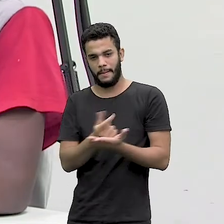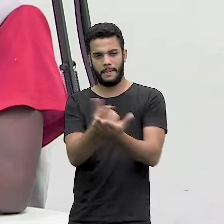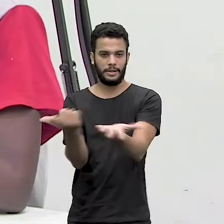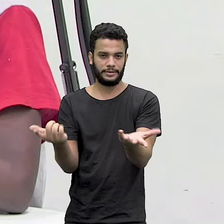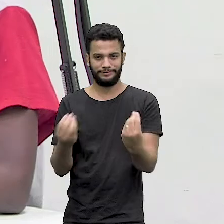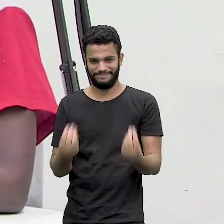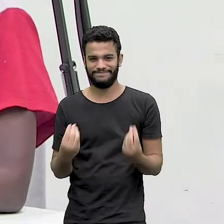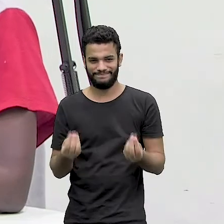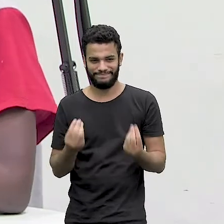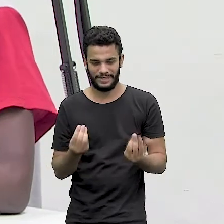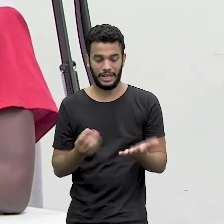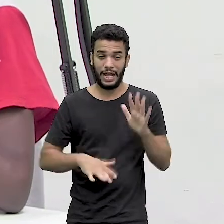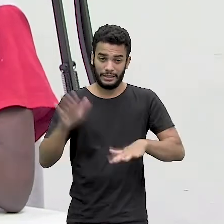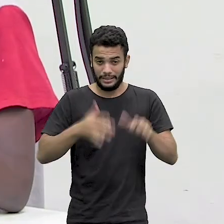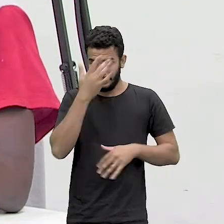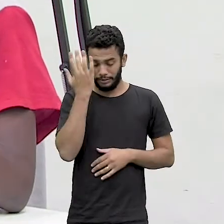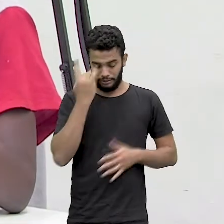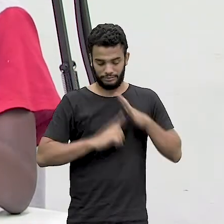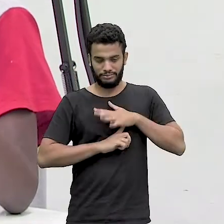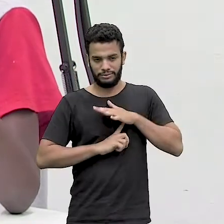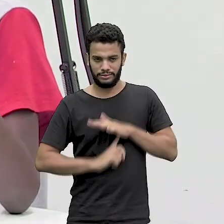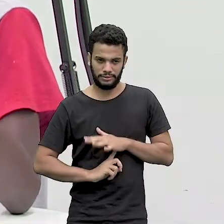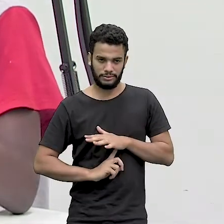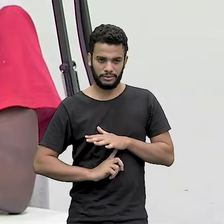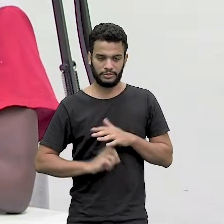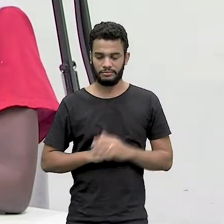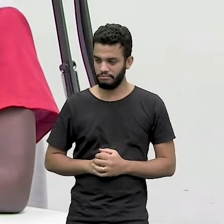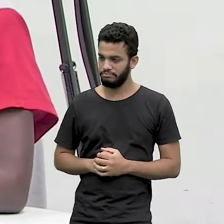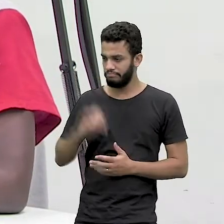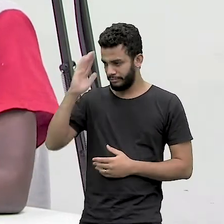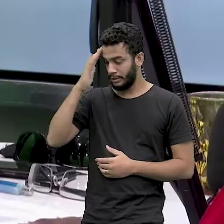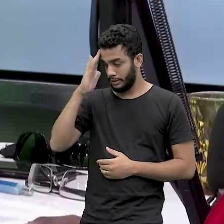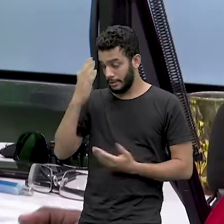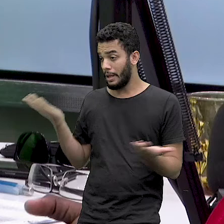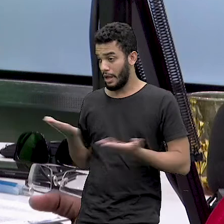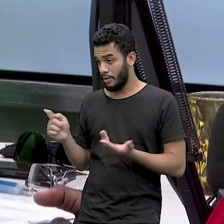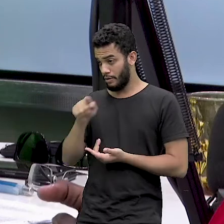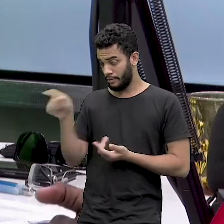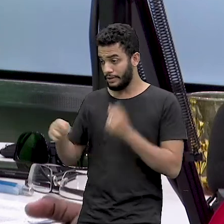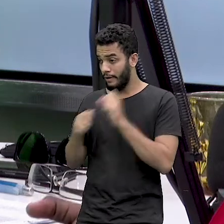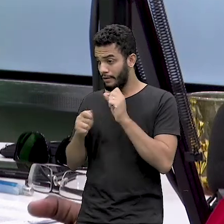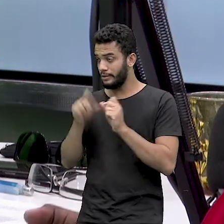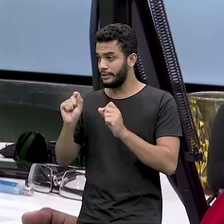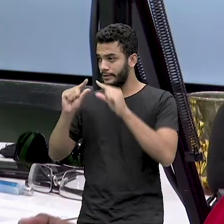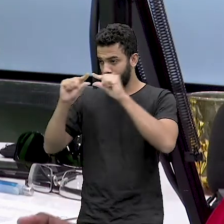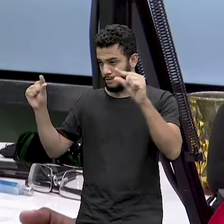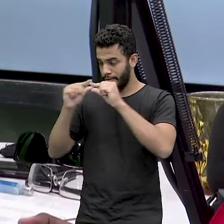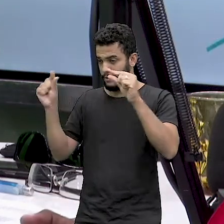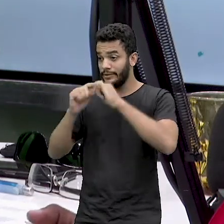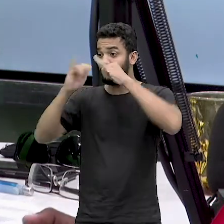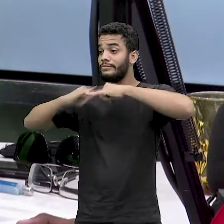E para finalizar, deixa uma mensagem para o nosso público, todos que estão nos assistindo. Bom, a